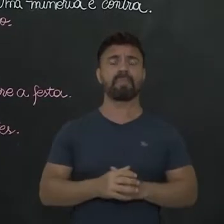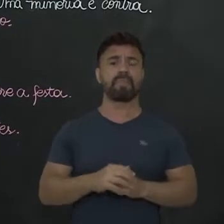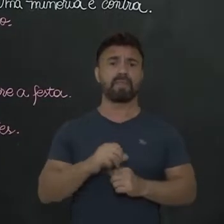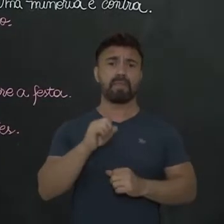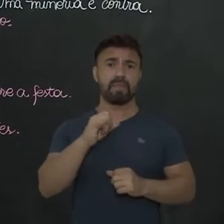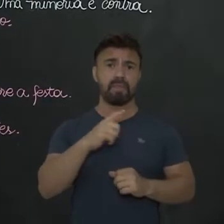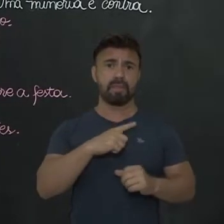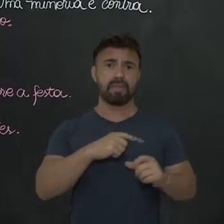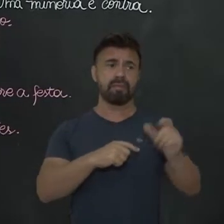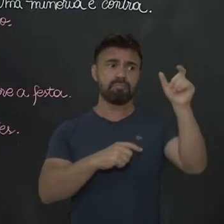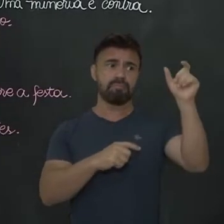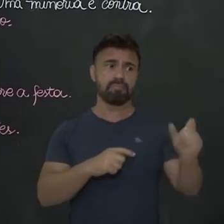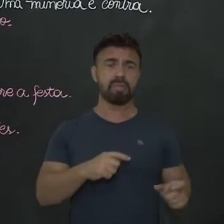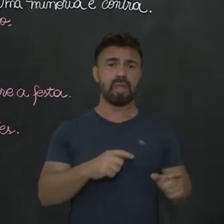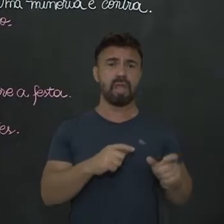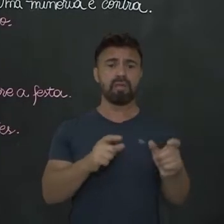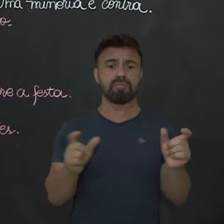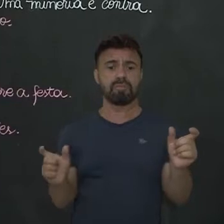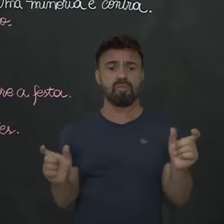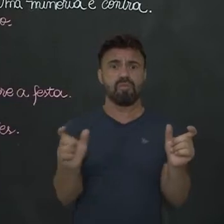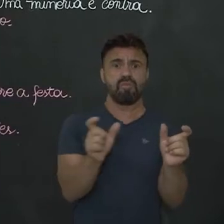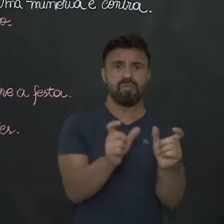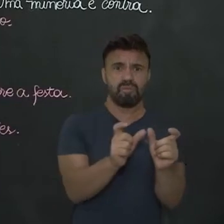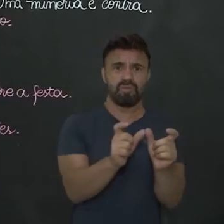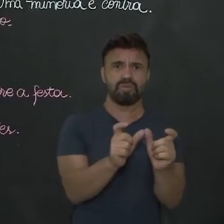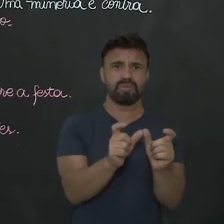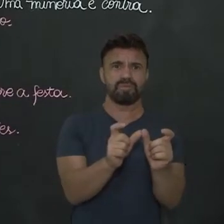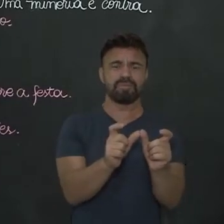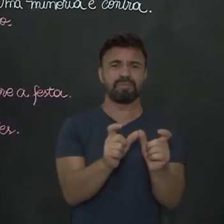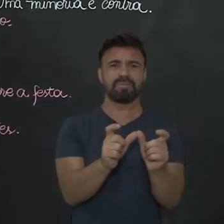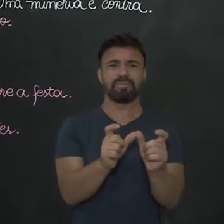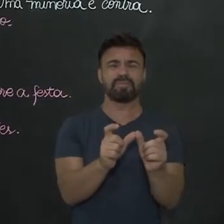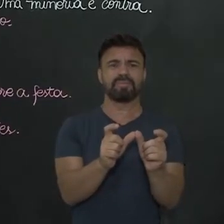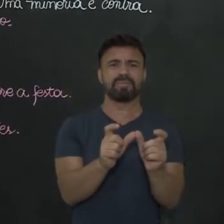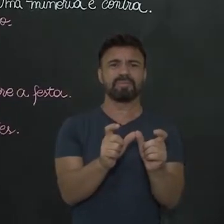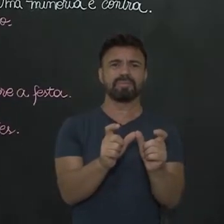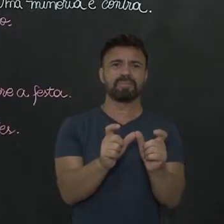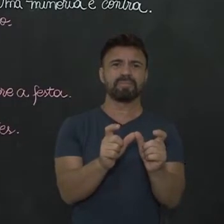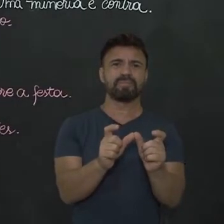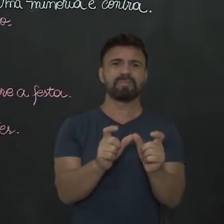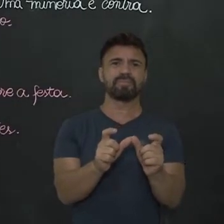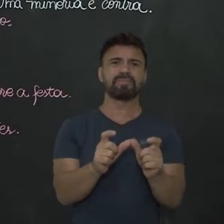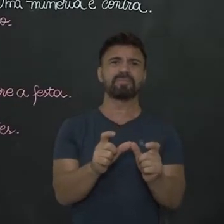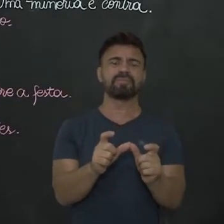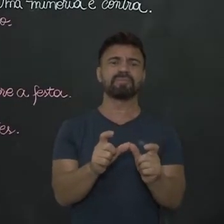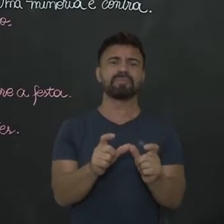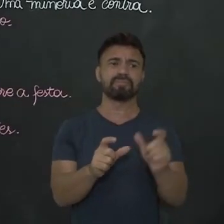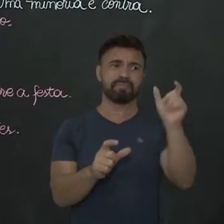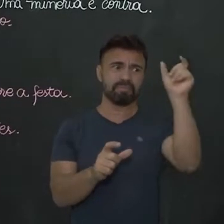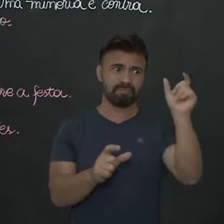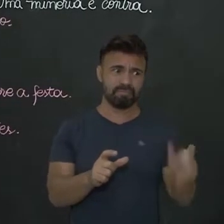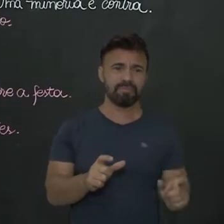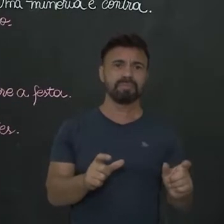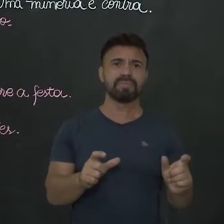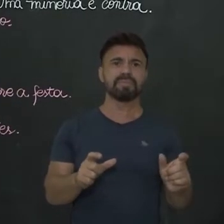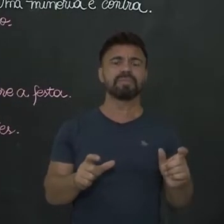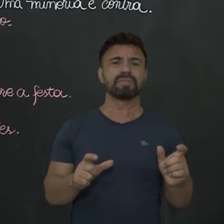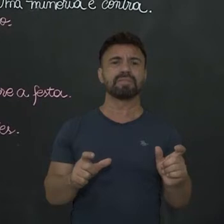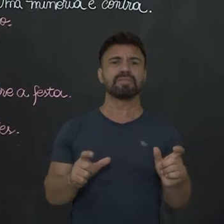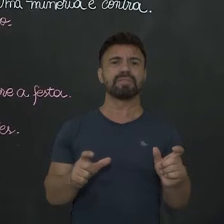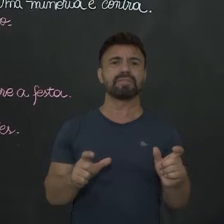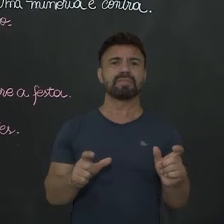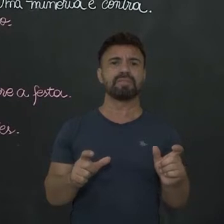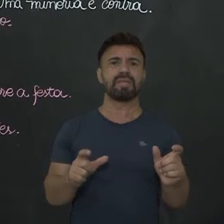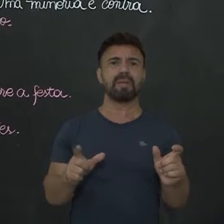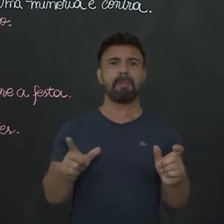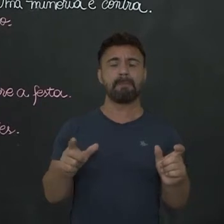entanto, se eu tenho um sujeito composto, que é aquele formado por mais de um elemento, por mais de um núcleo, o sujeito, nesse